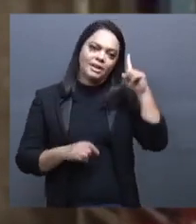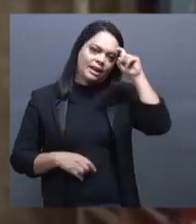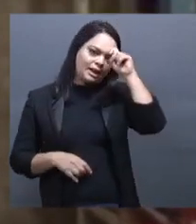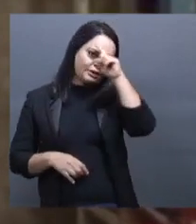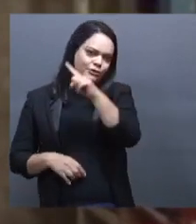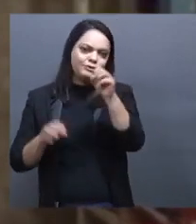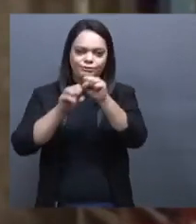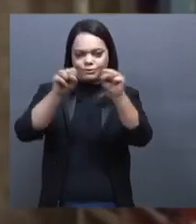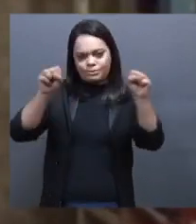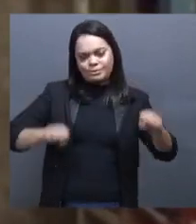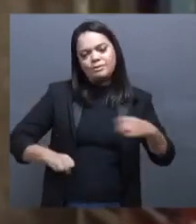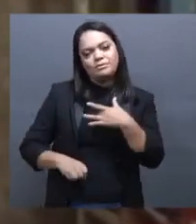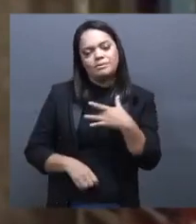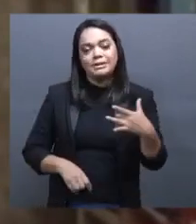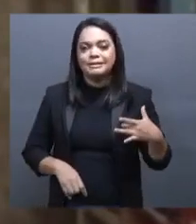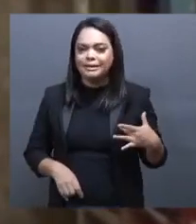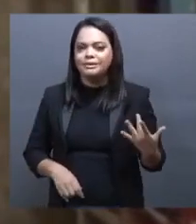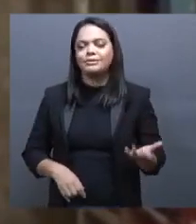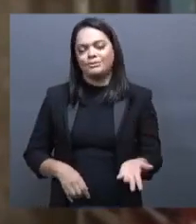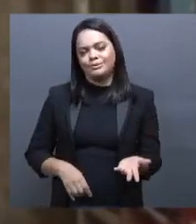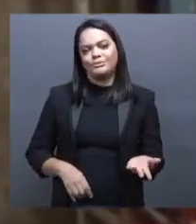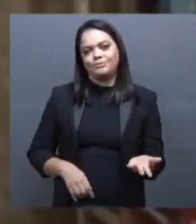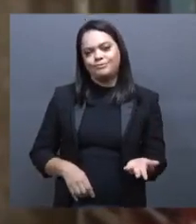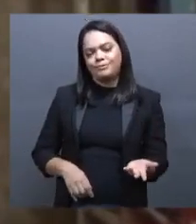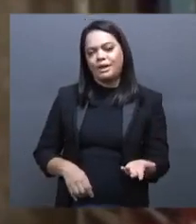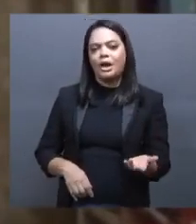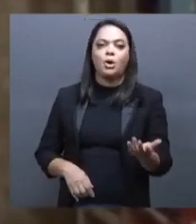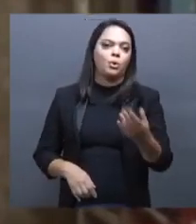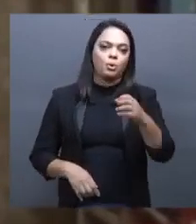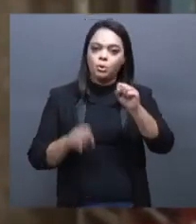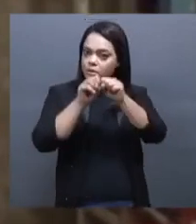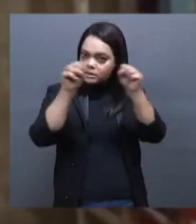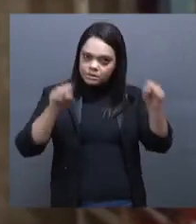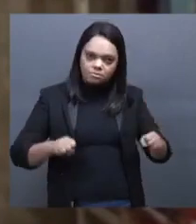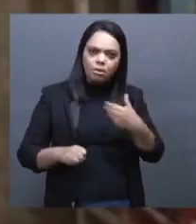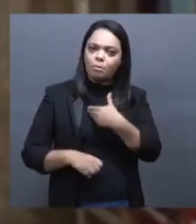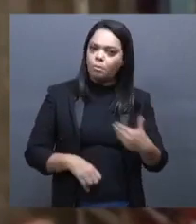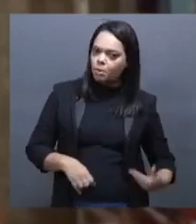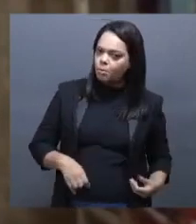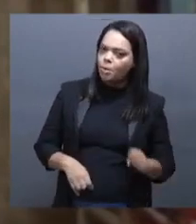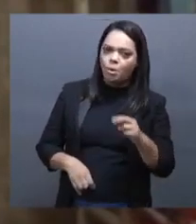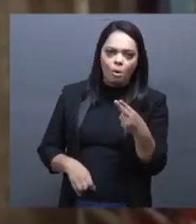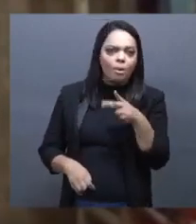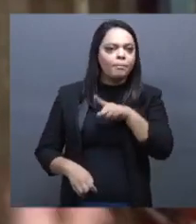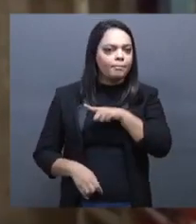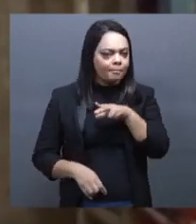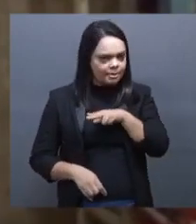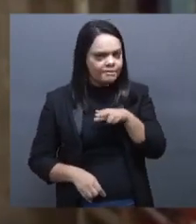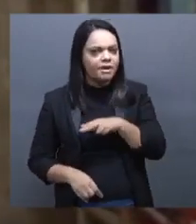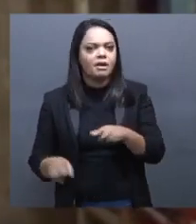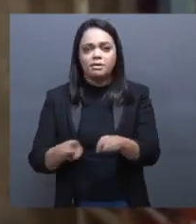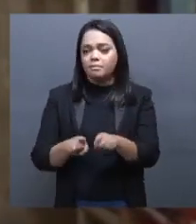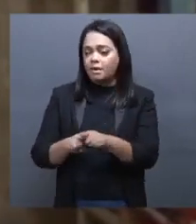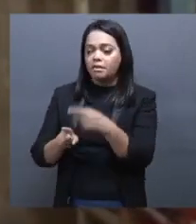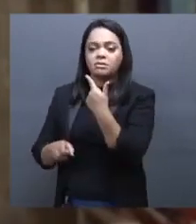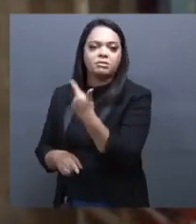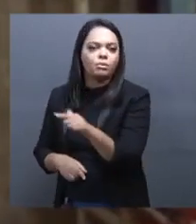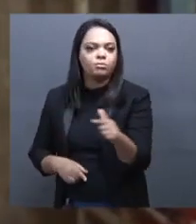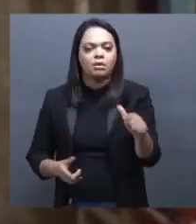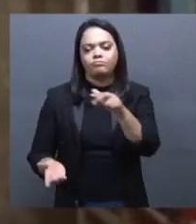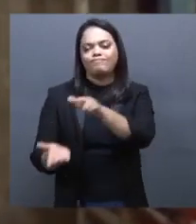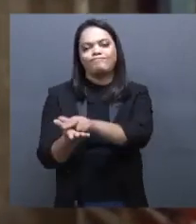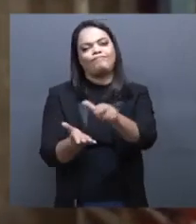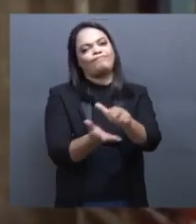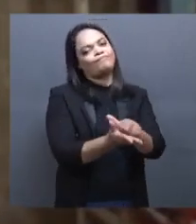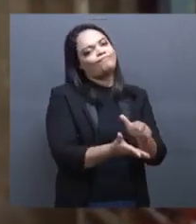atuação do sistema de saúde, e aí tanto o sistema público quanto o privado, que não terá leitos para receber